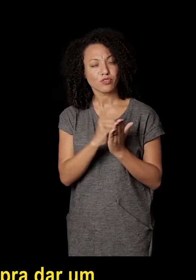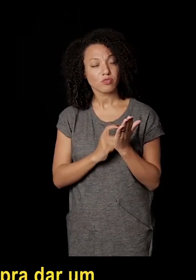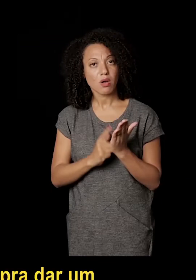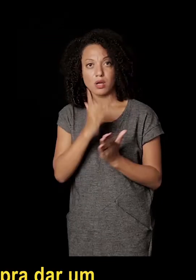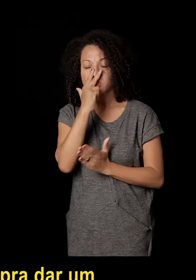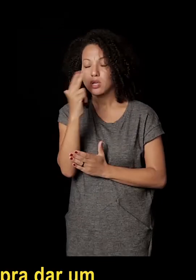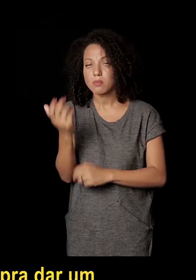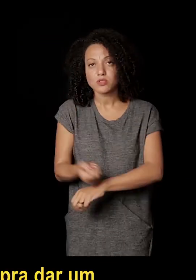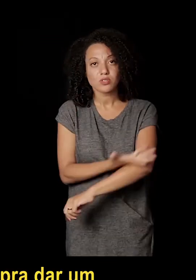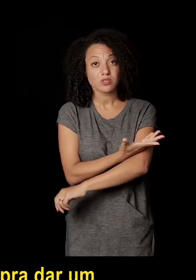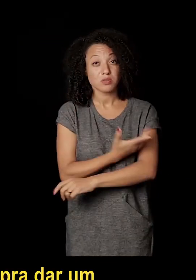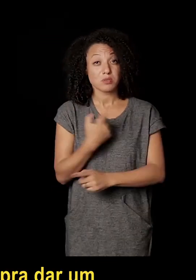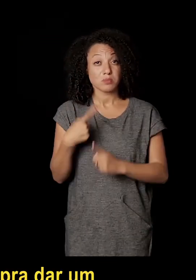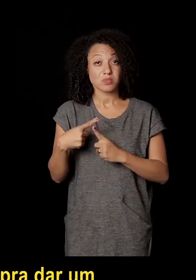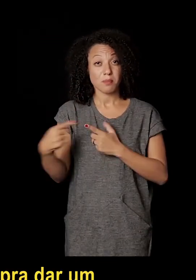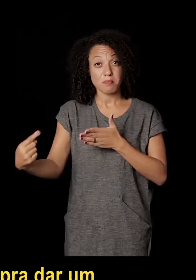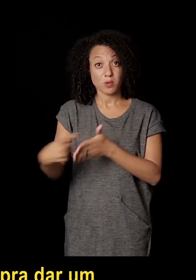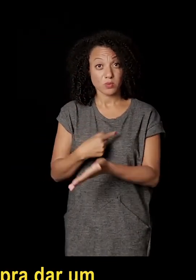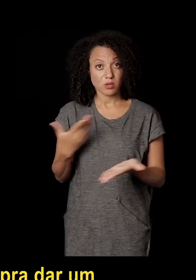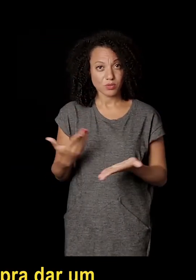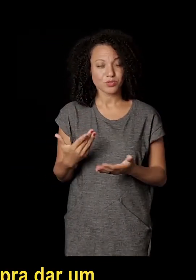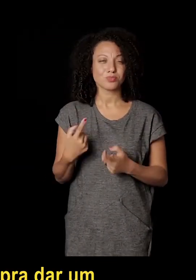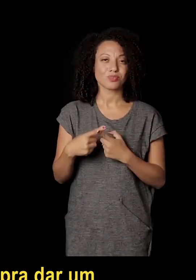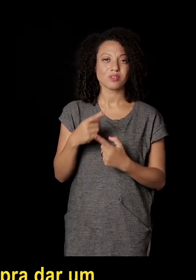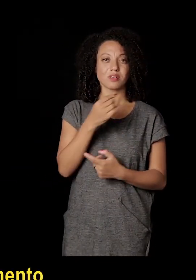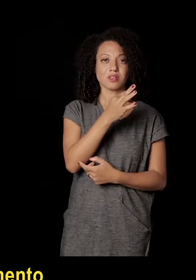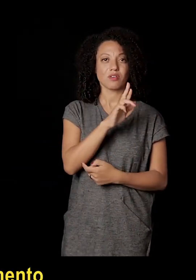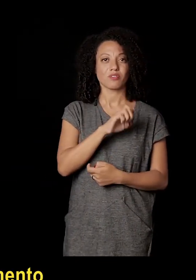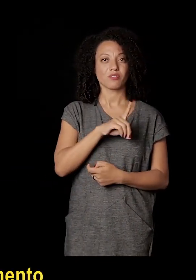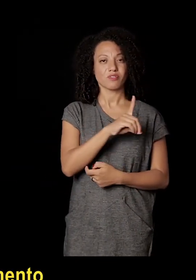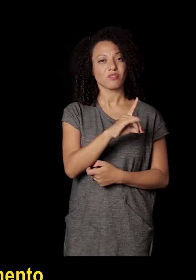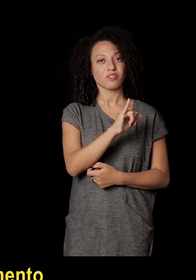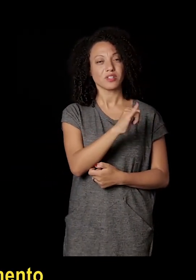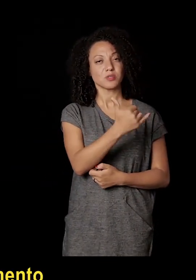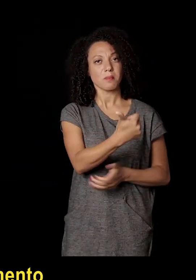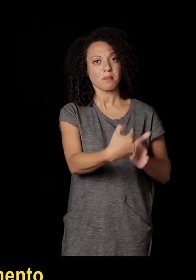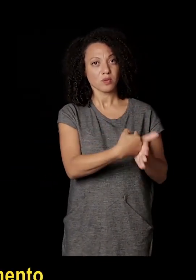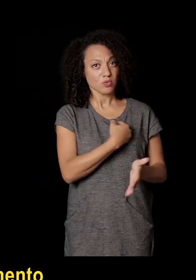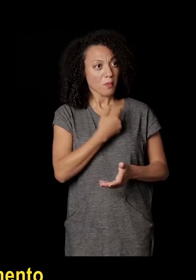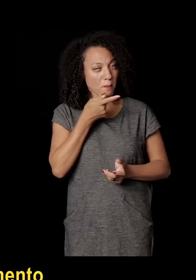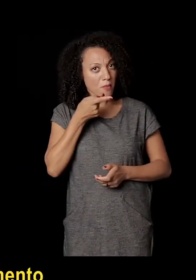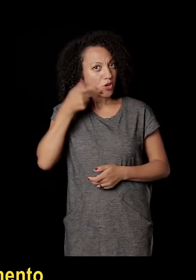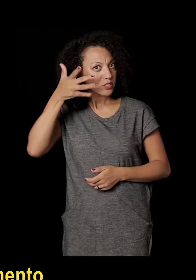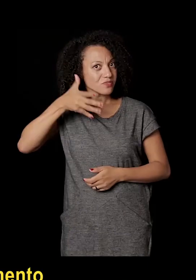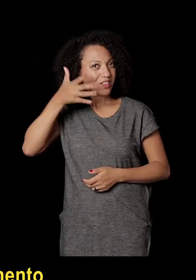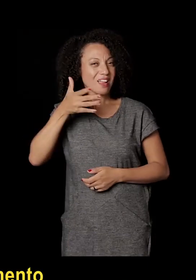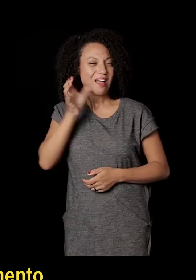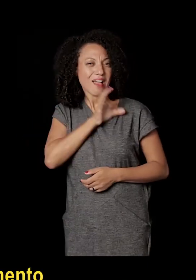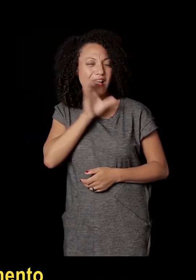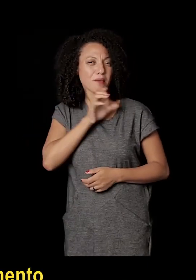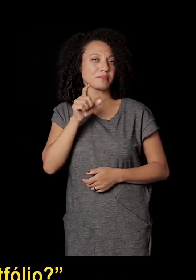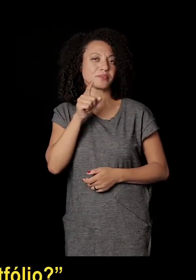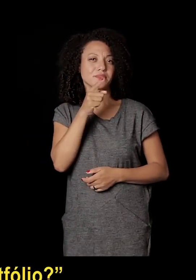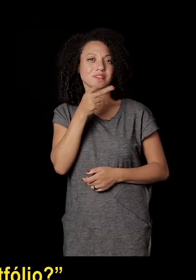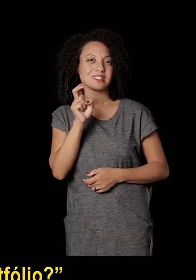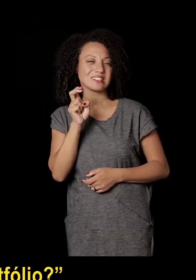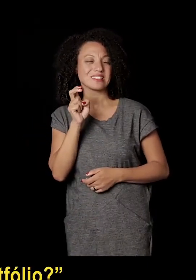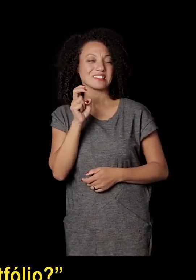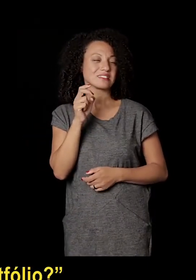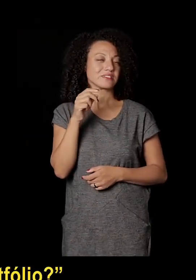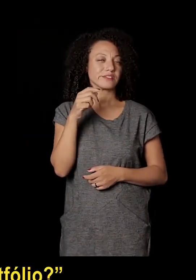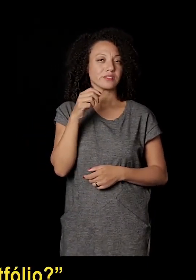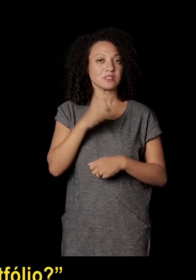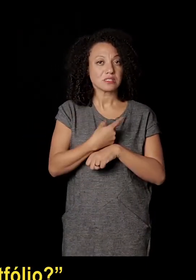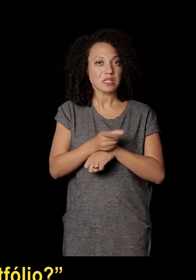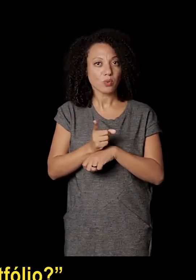se me perguntarem hoje para dar um depoimento, o Fred falou, Yatan, você daria um depoimento rápido de 13 segundos, 10 segundos sobre o que é a leitura de